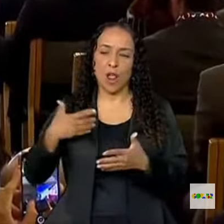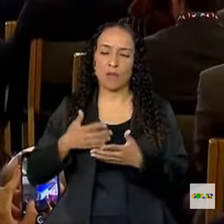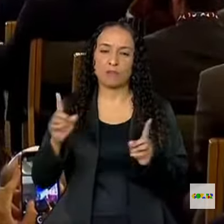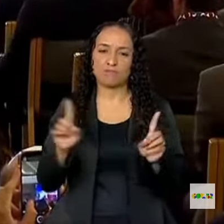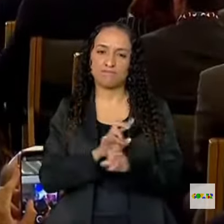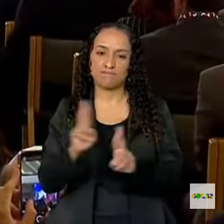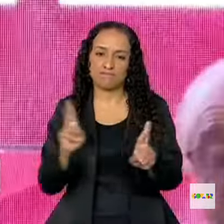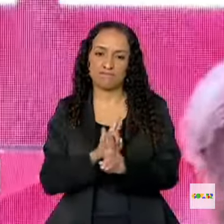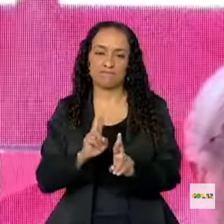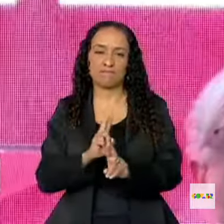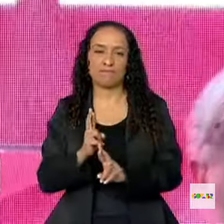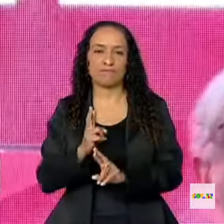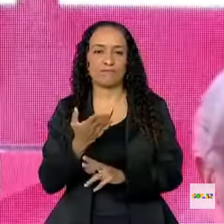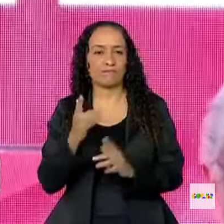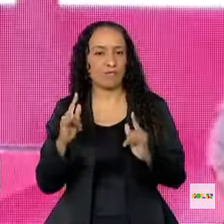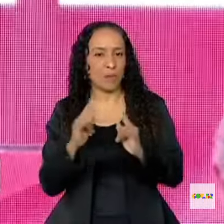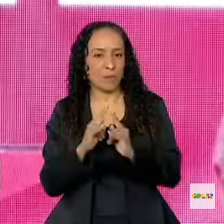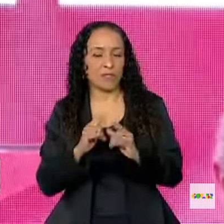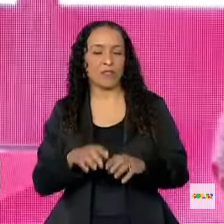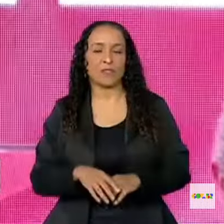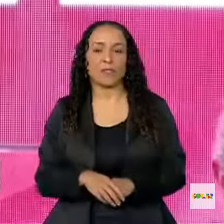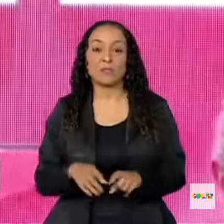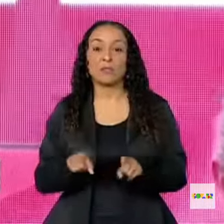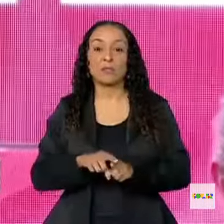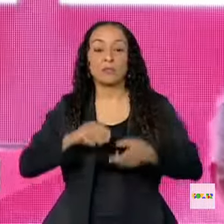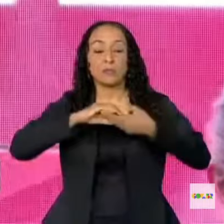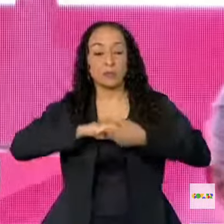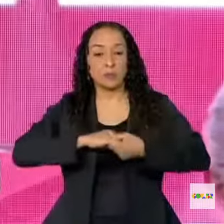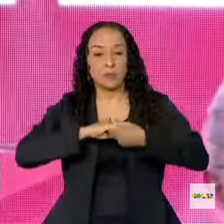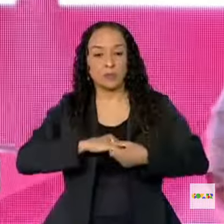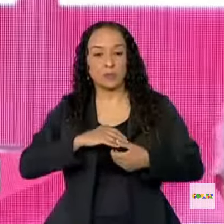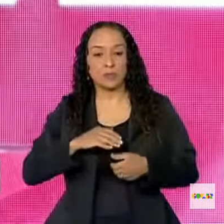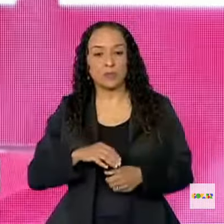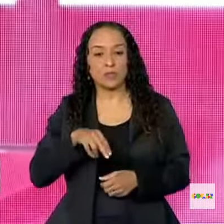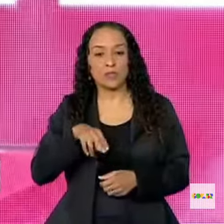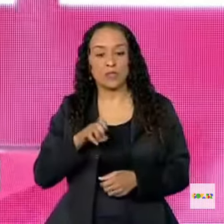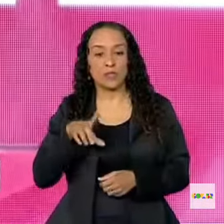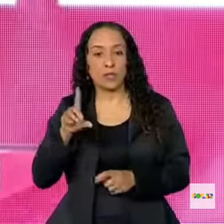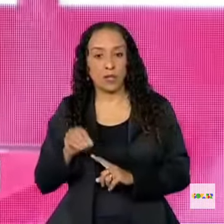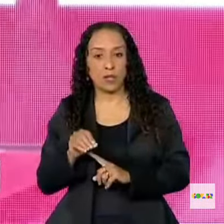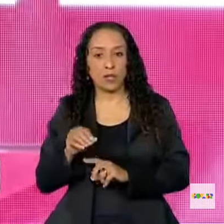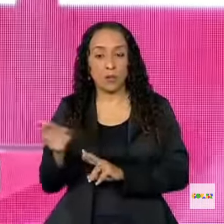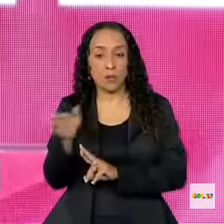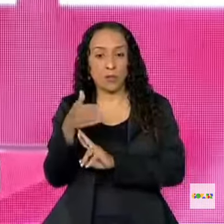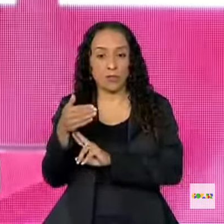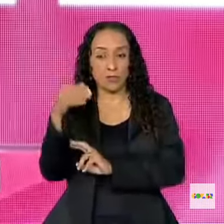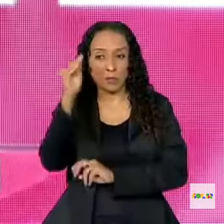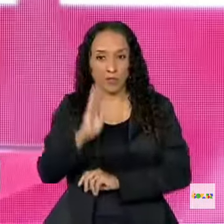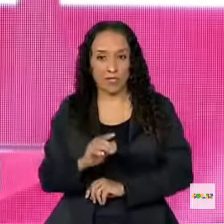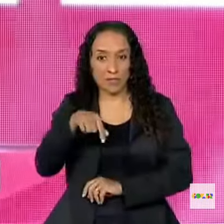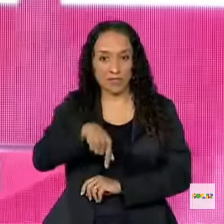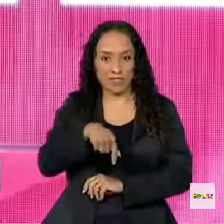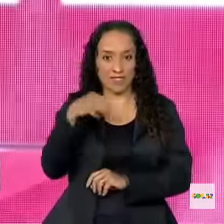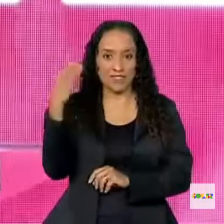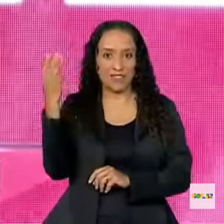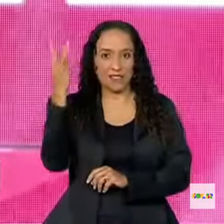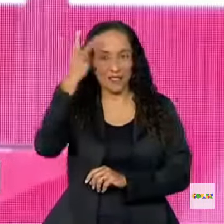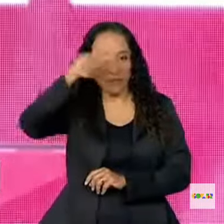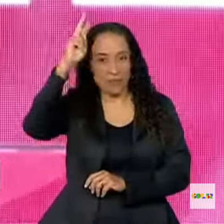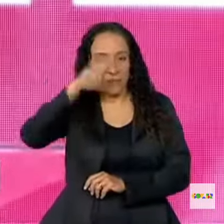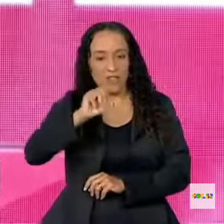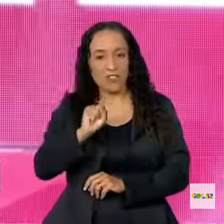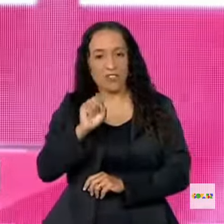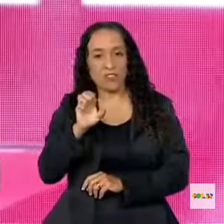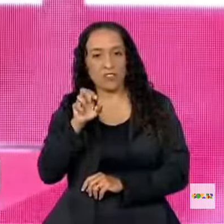de amizade quero cumprimentar o ne de São Jorge embaixador do Brasil no México Sérgio contreiras